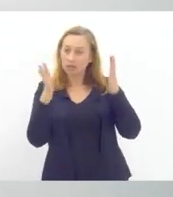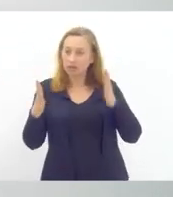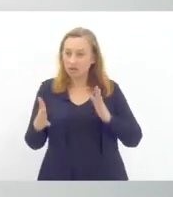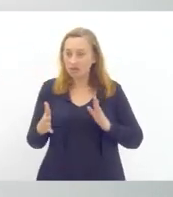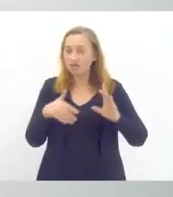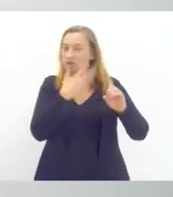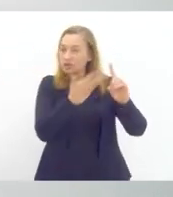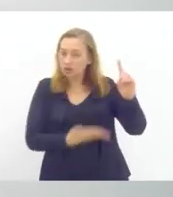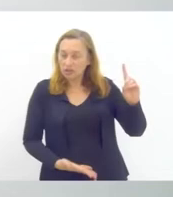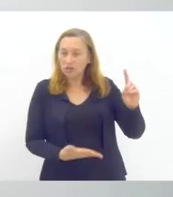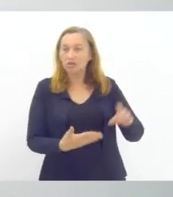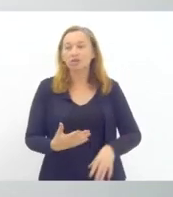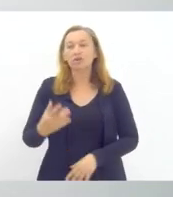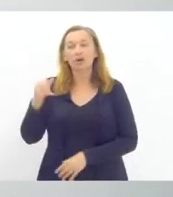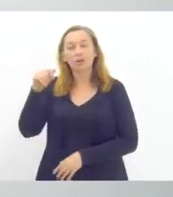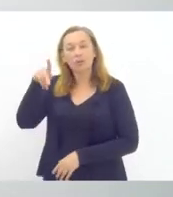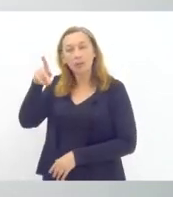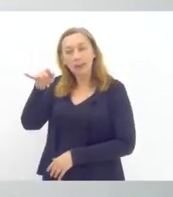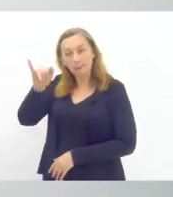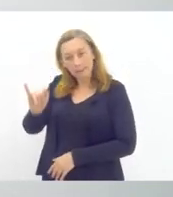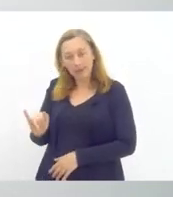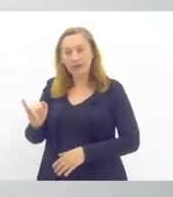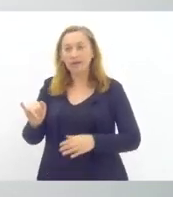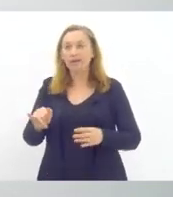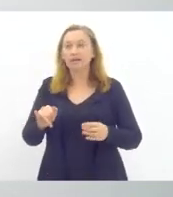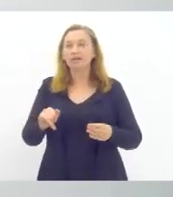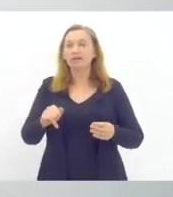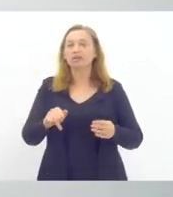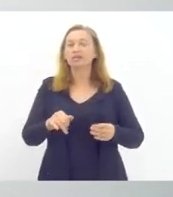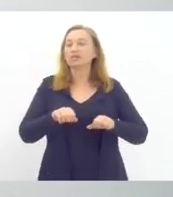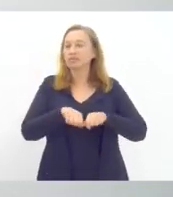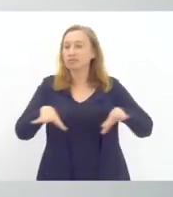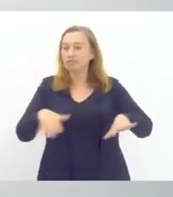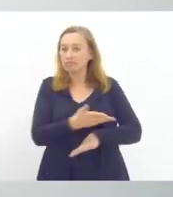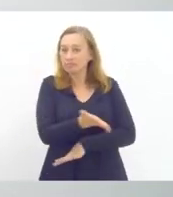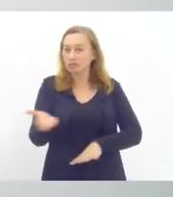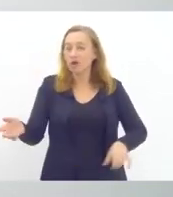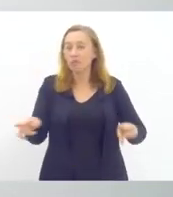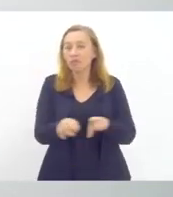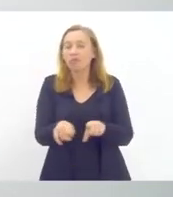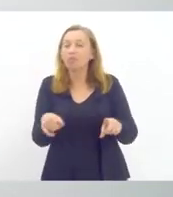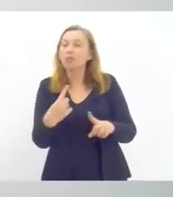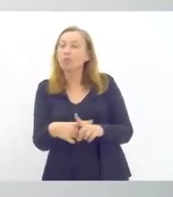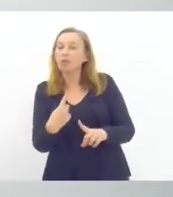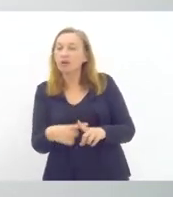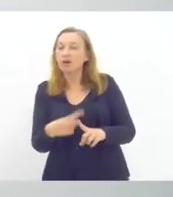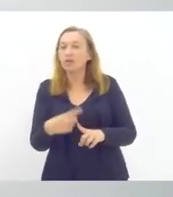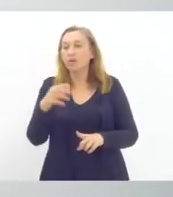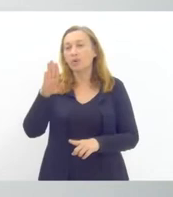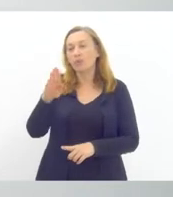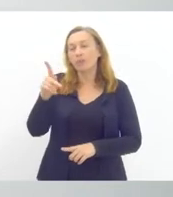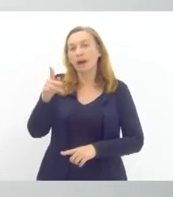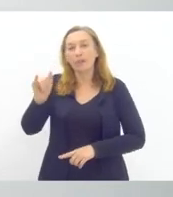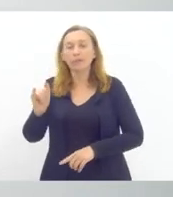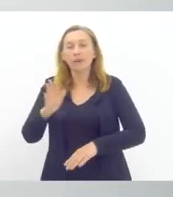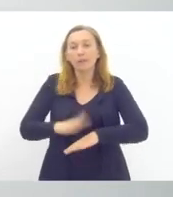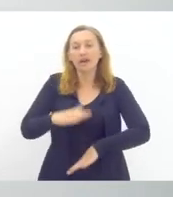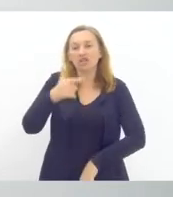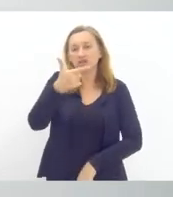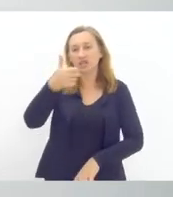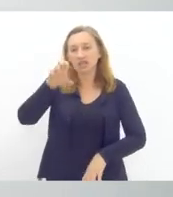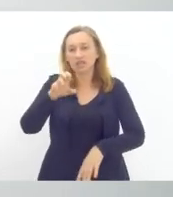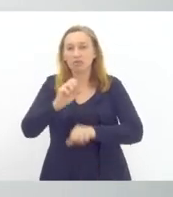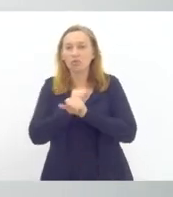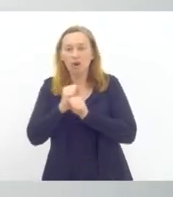ela é extensiva a todos vocês porque o rádio o wap a mais de 25 anos tá